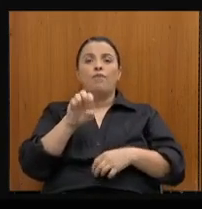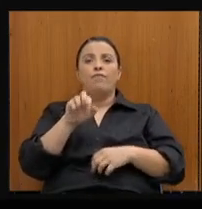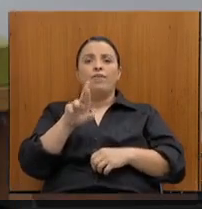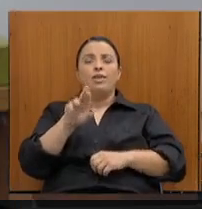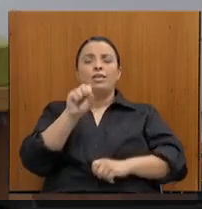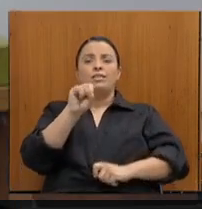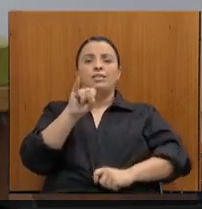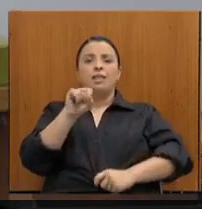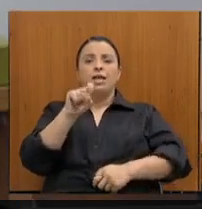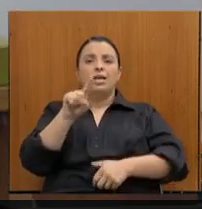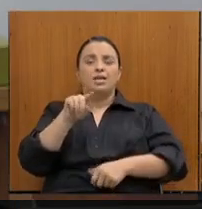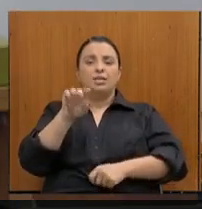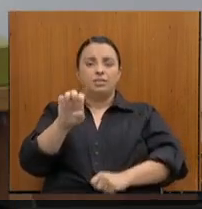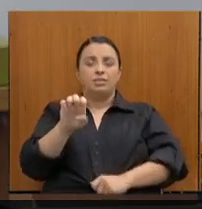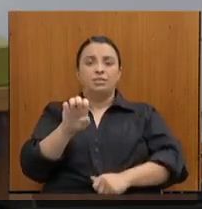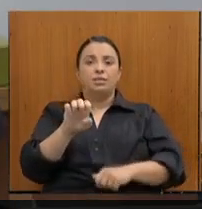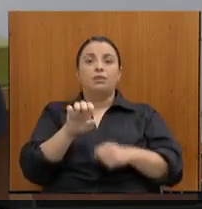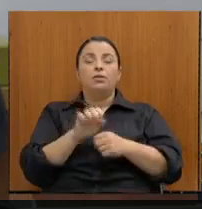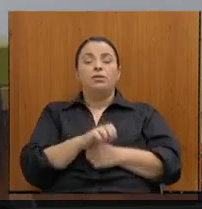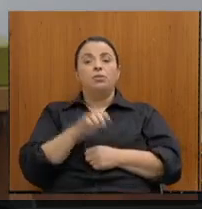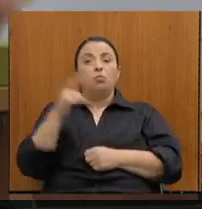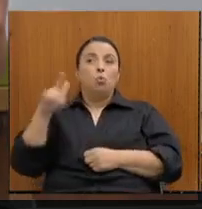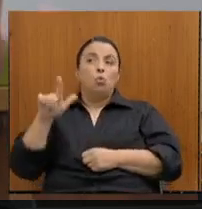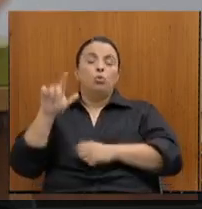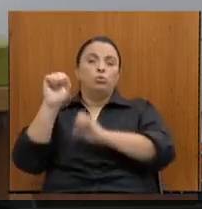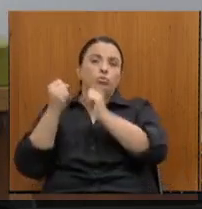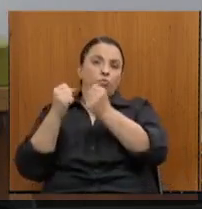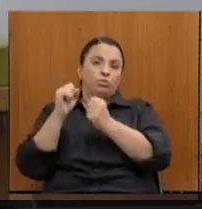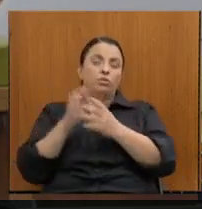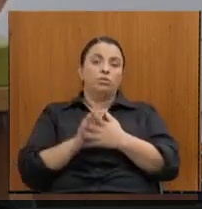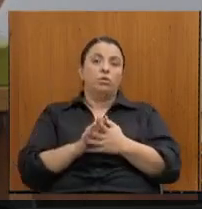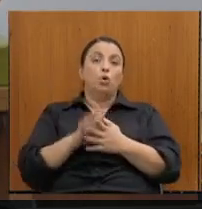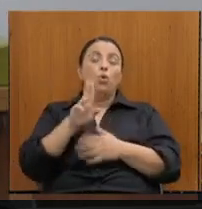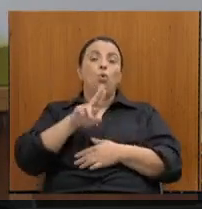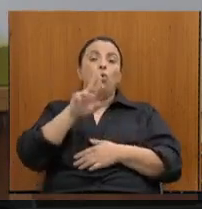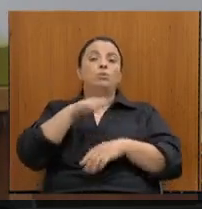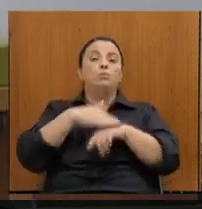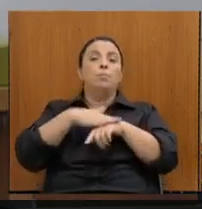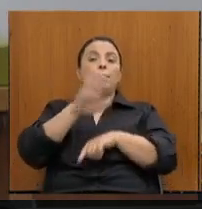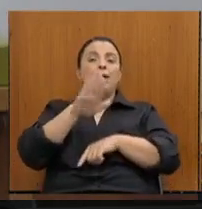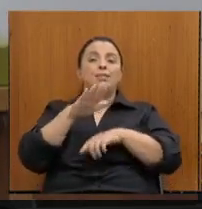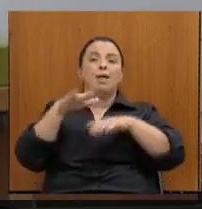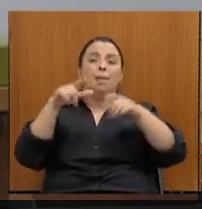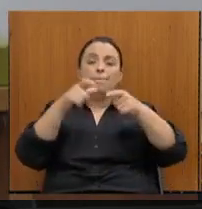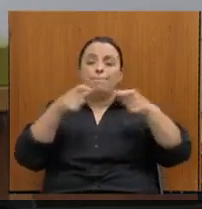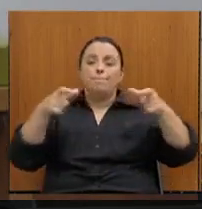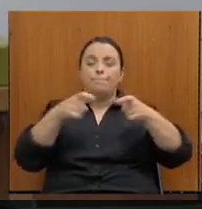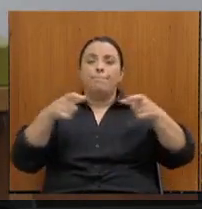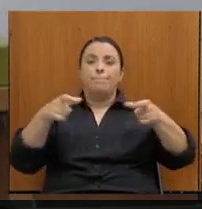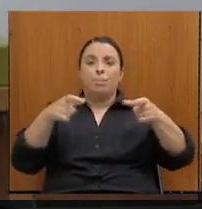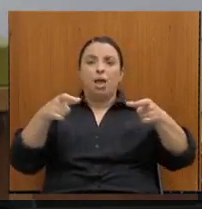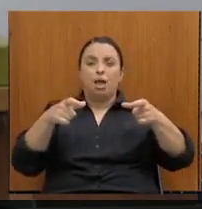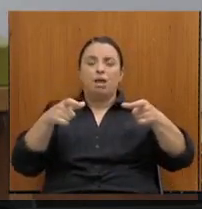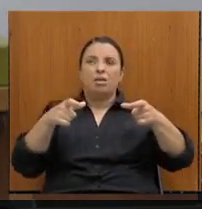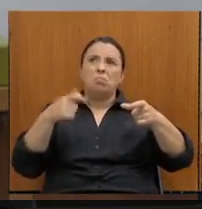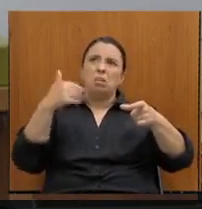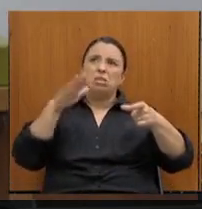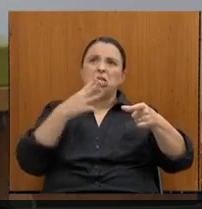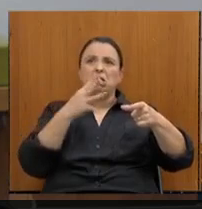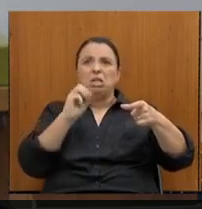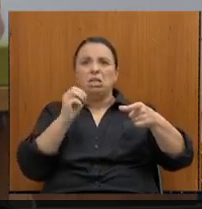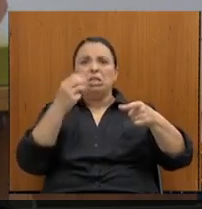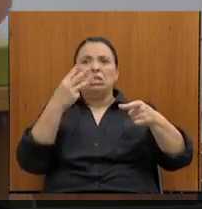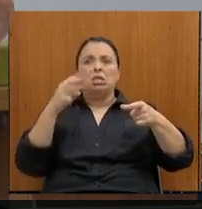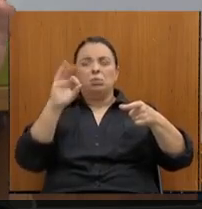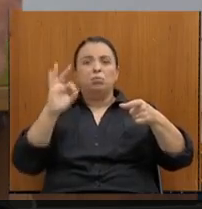porque de uma outra usina que nós usamos um pouco mais de placa cerca de 30 trinta e cinco porcento de placa e